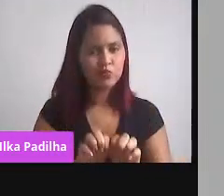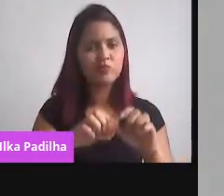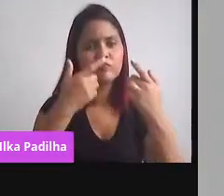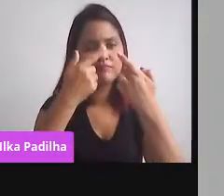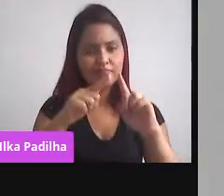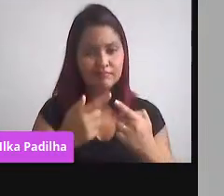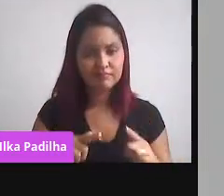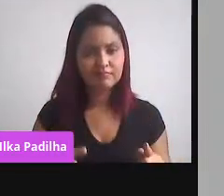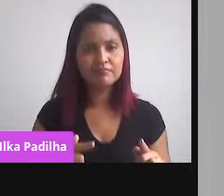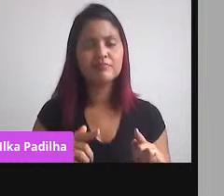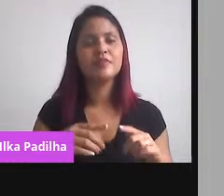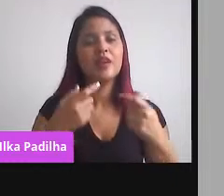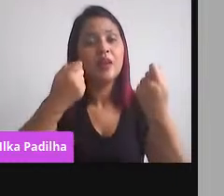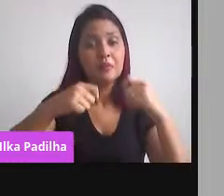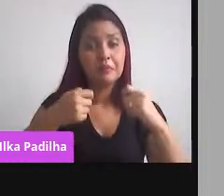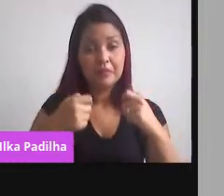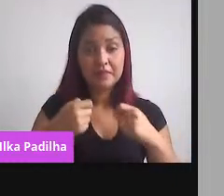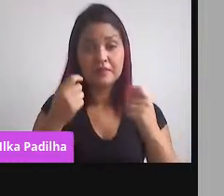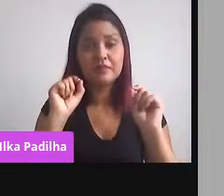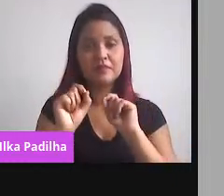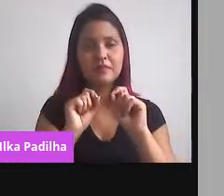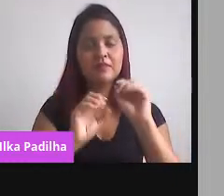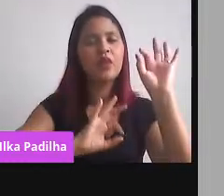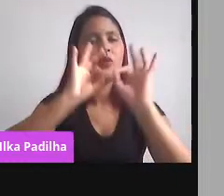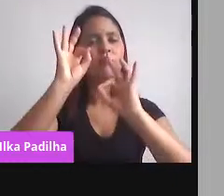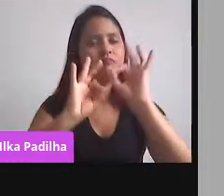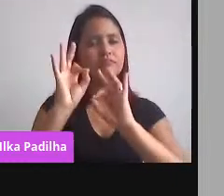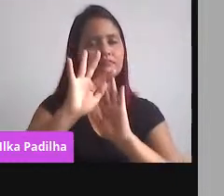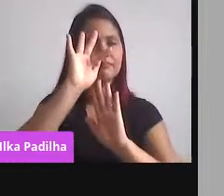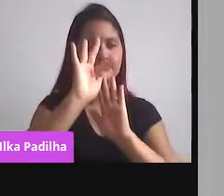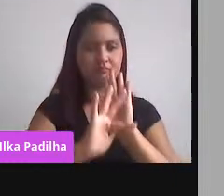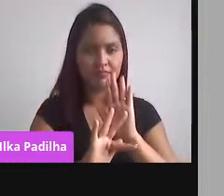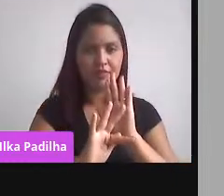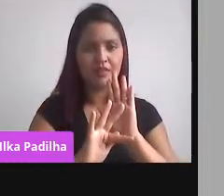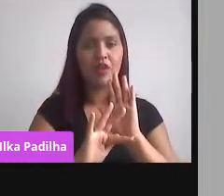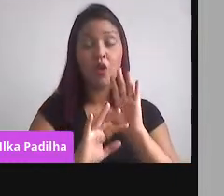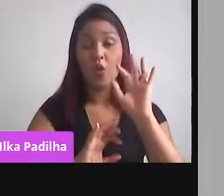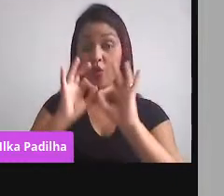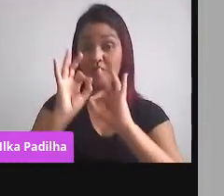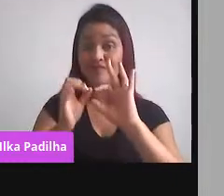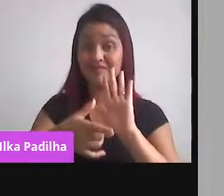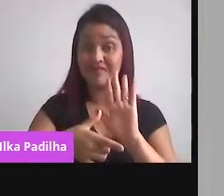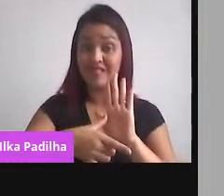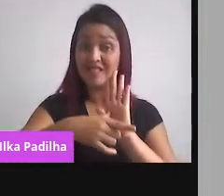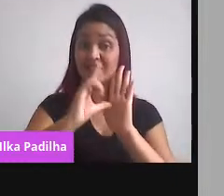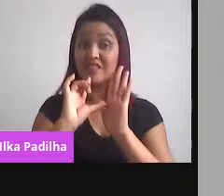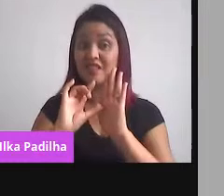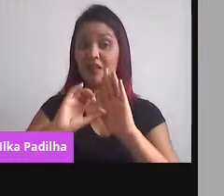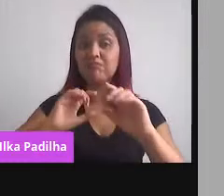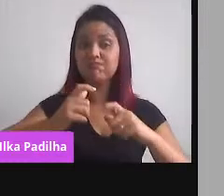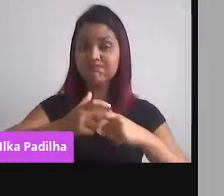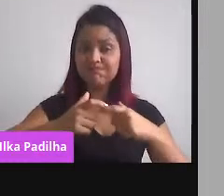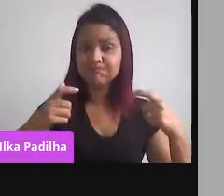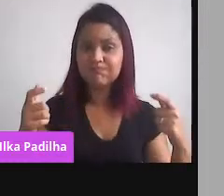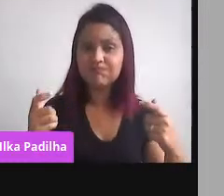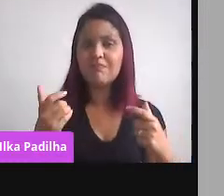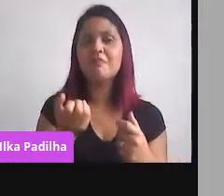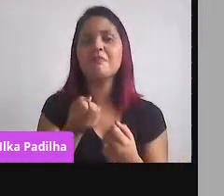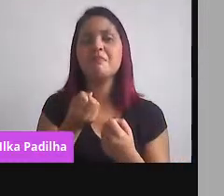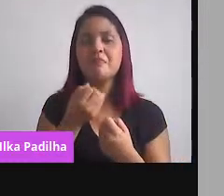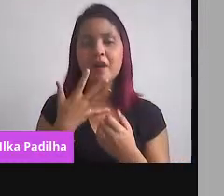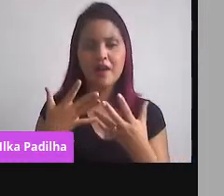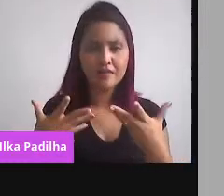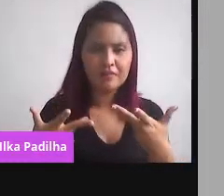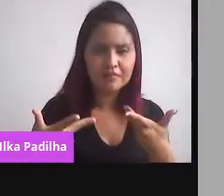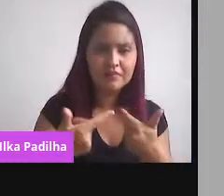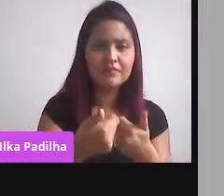numa organização textual, né, numa superestrutura, num esquema, no estudo de um